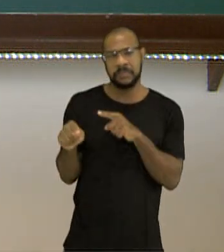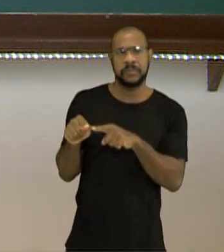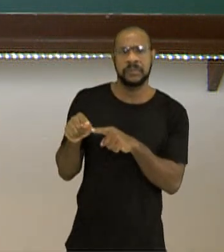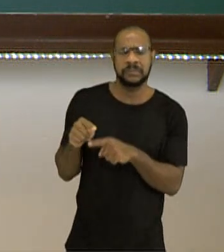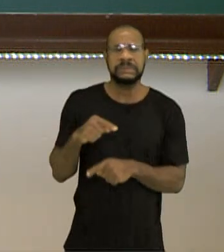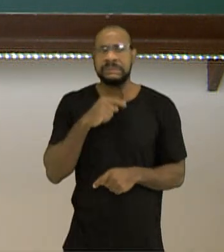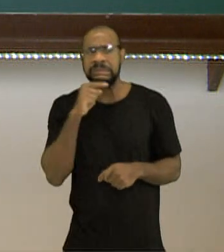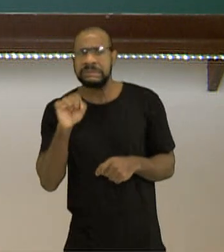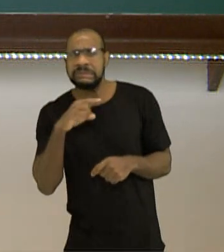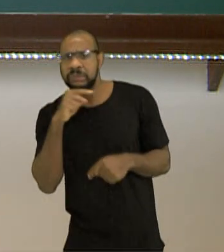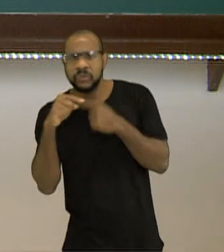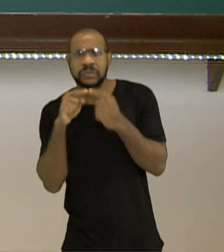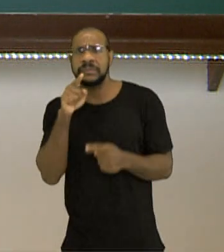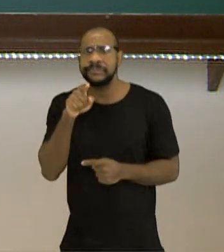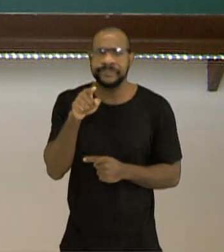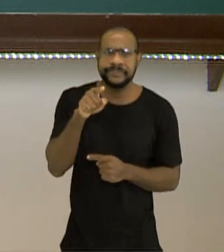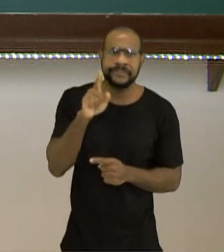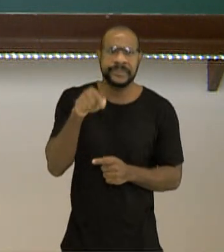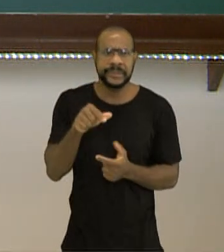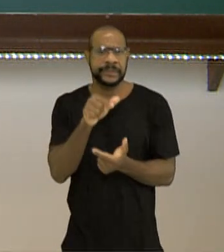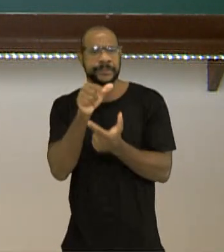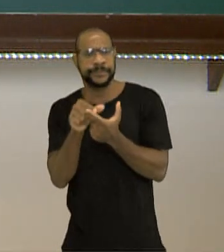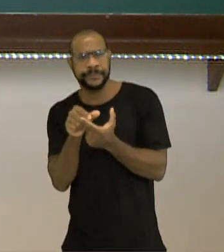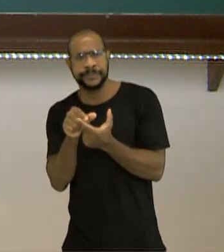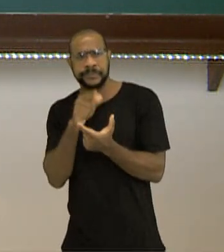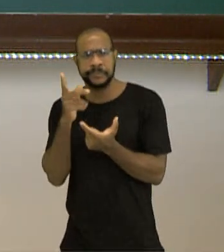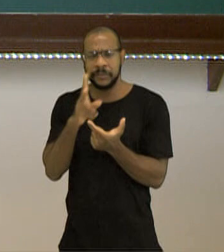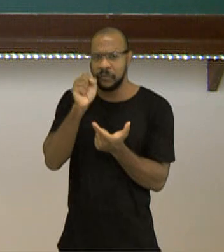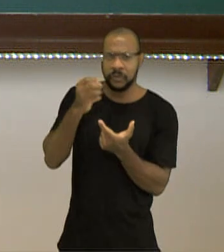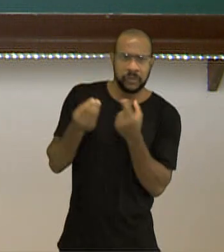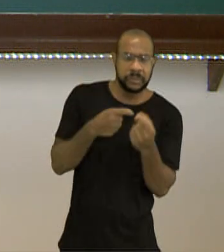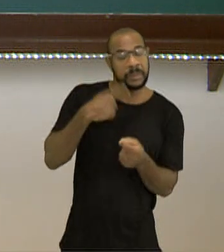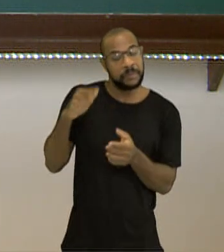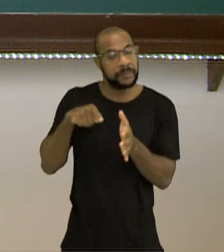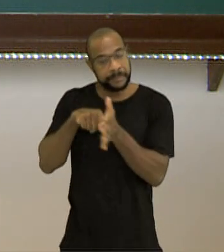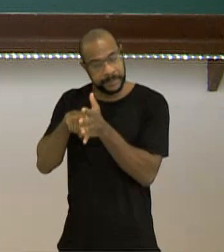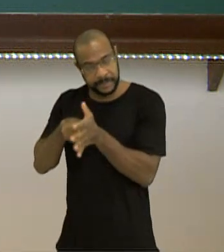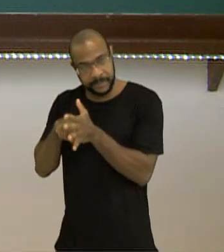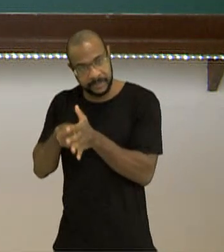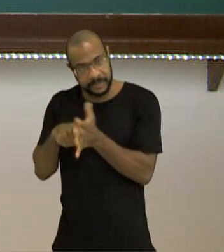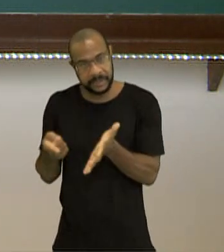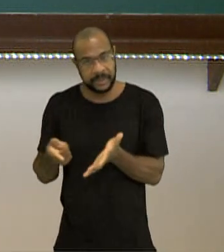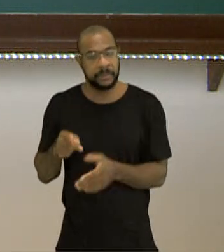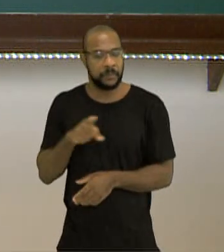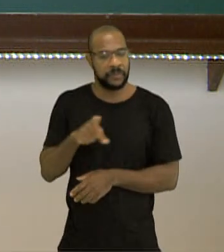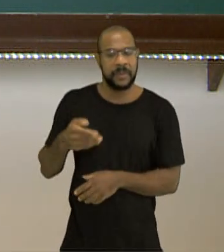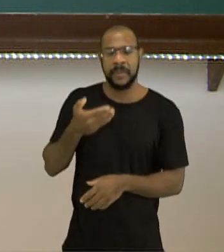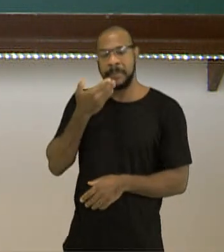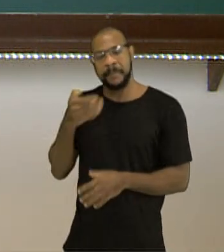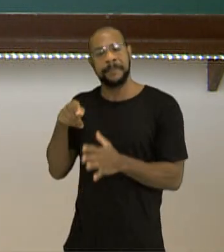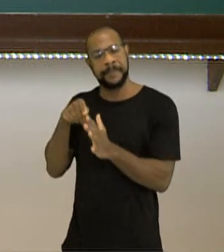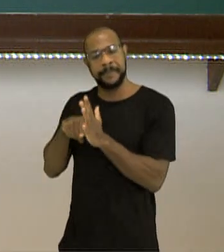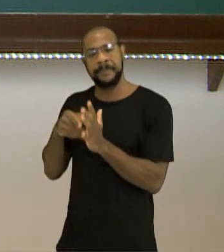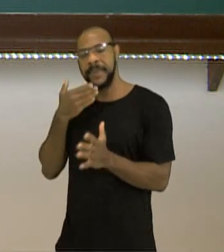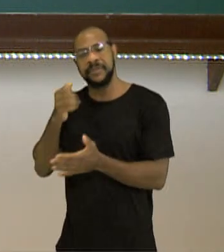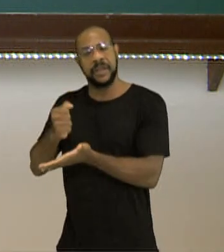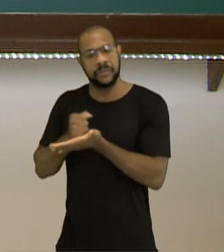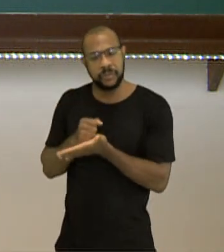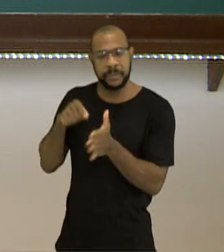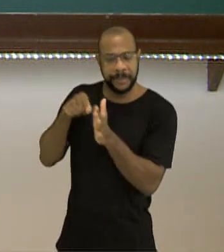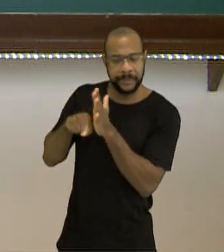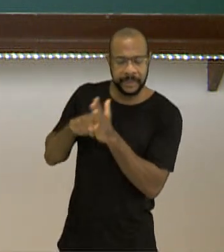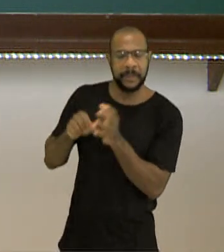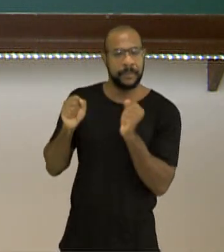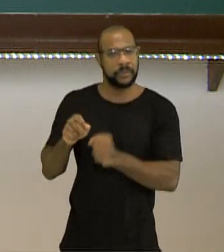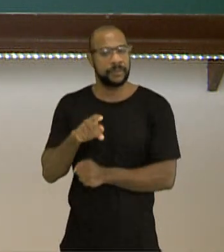você tiver dúvida. E depois você pode consultar o seu professor, pode pesquisar se você tiver dúvida.